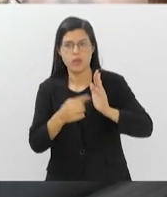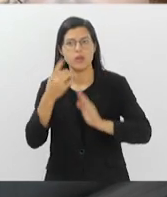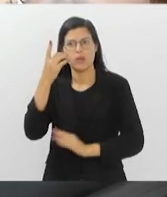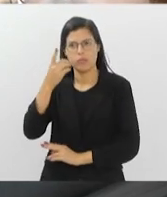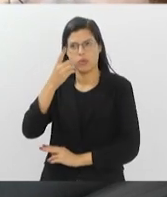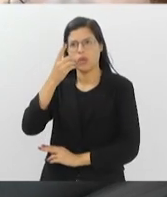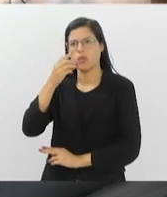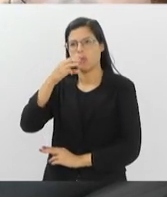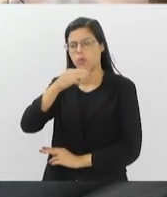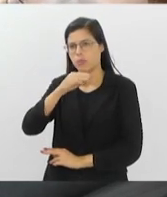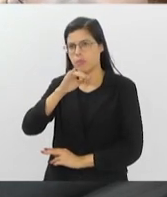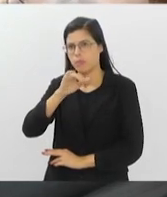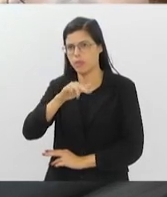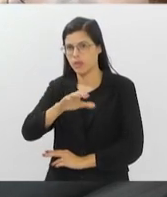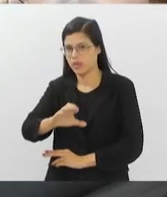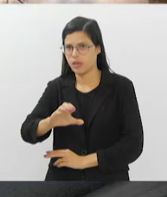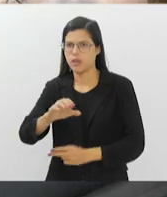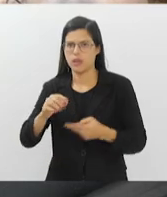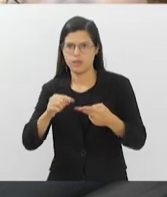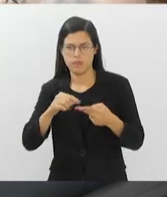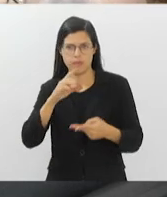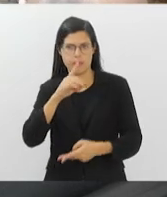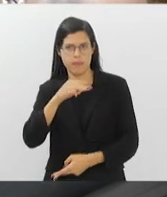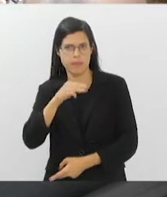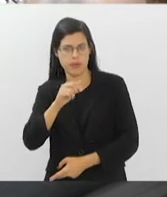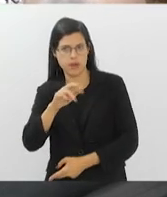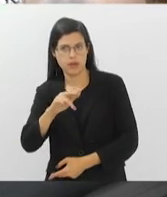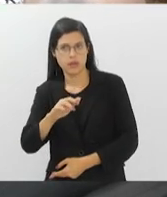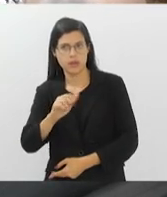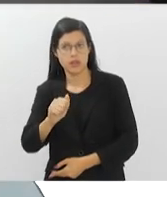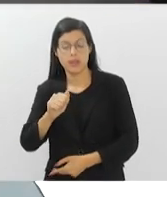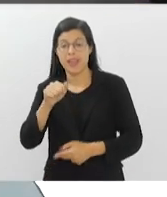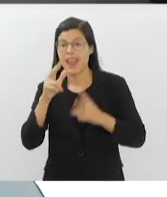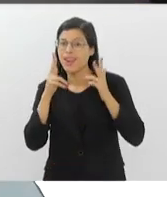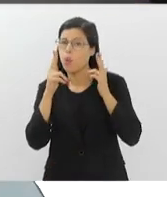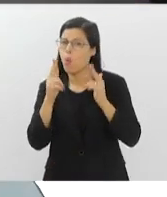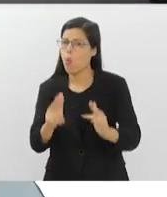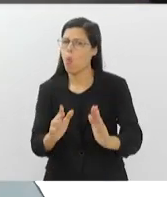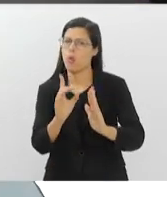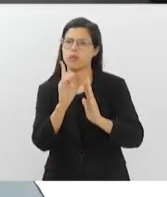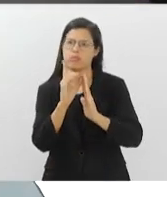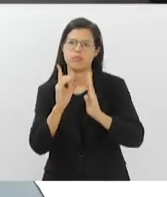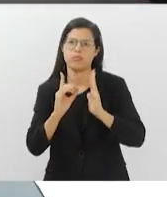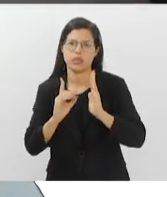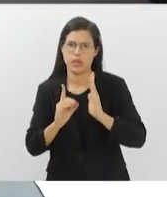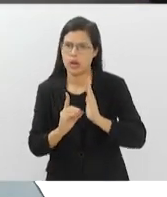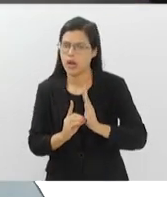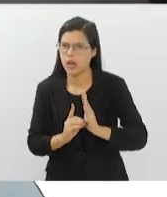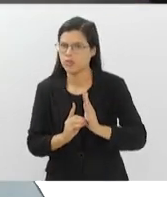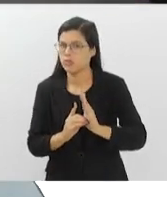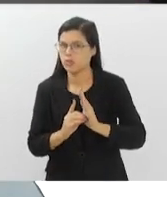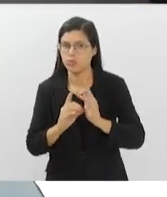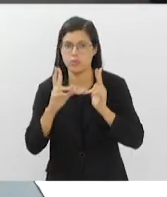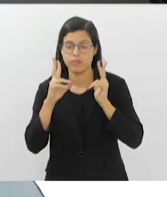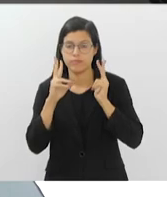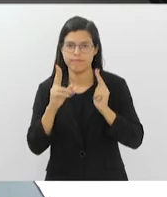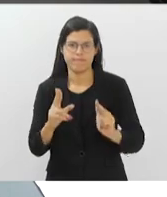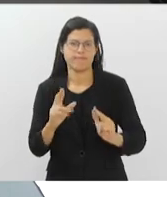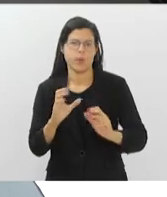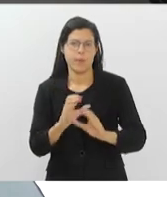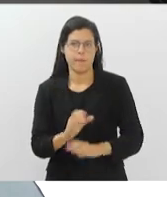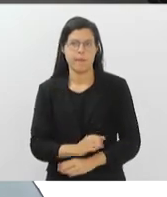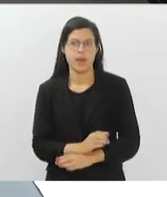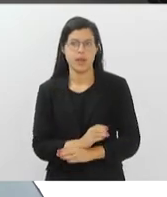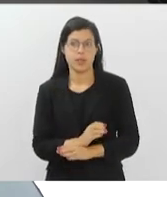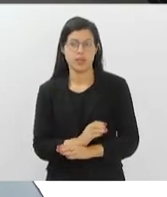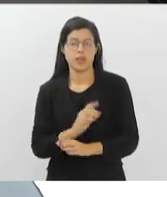Marina, é cópia fiel do decreto, não contraria nada. Perfeito. Cópia fiel do decreto. A gente